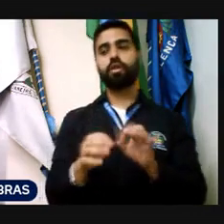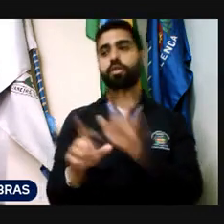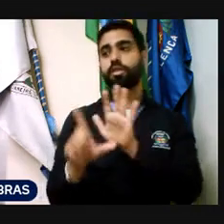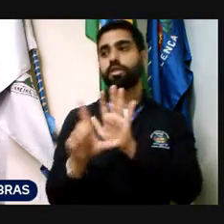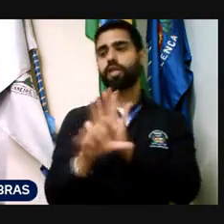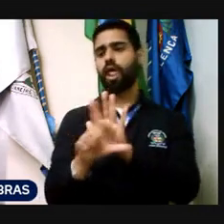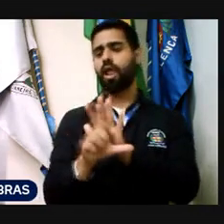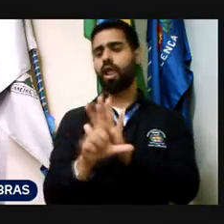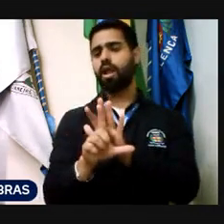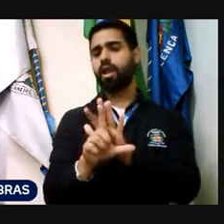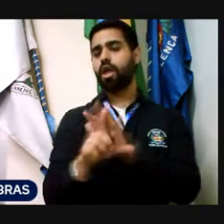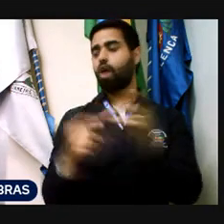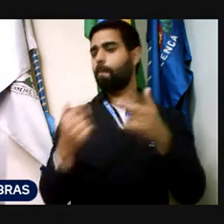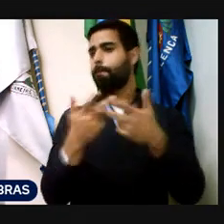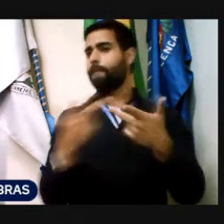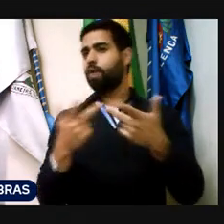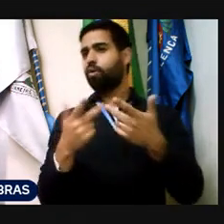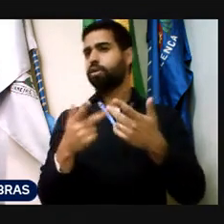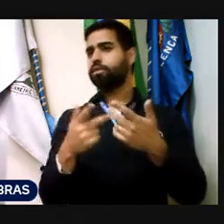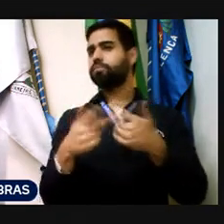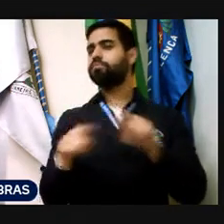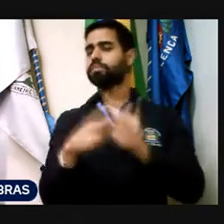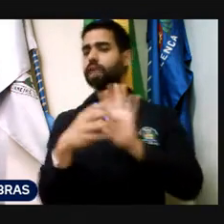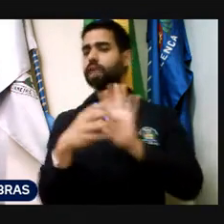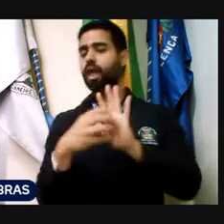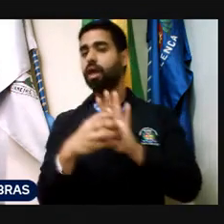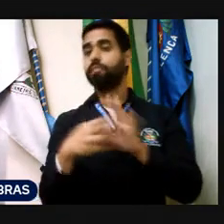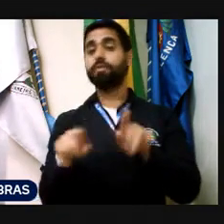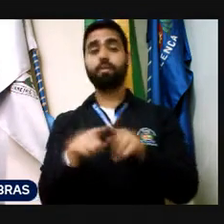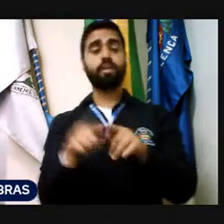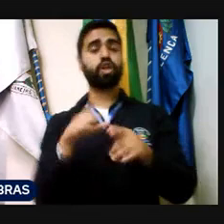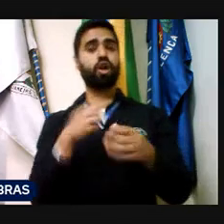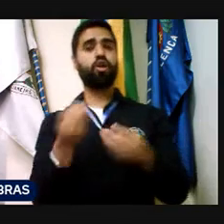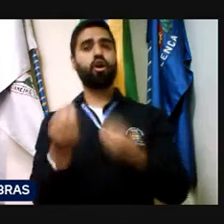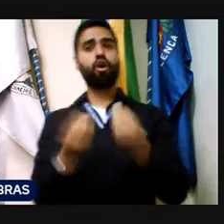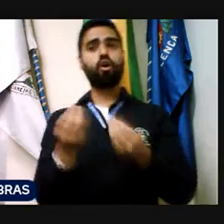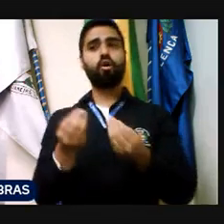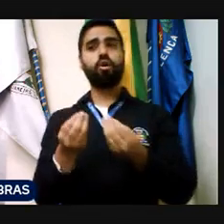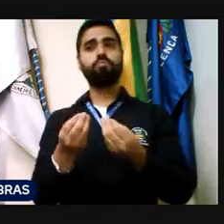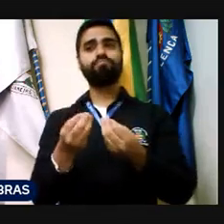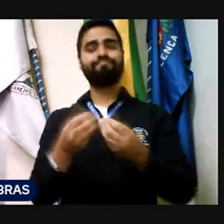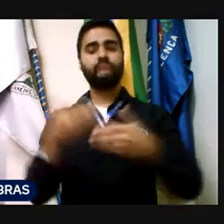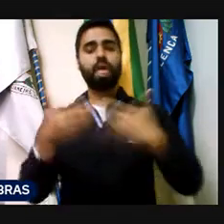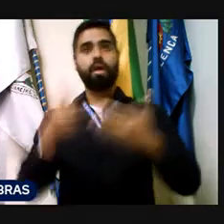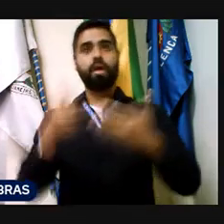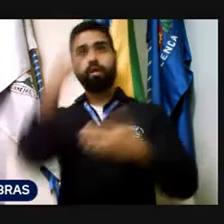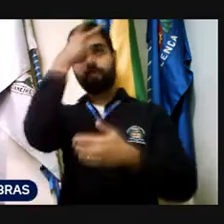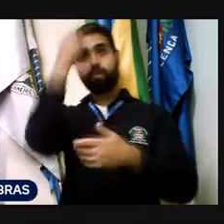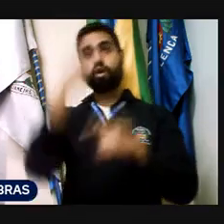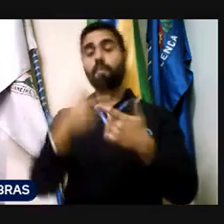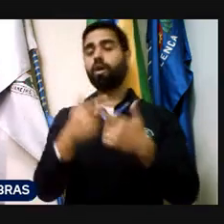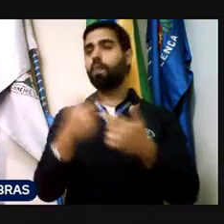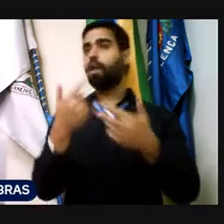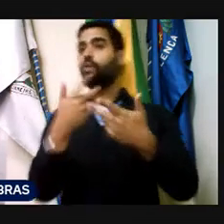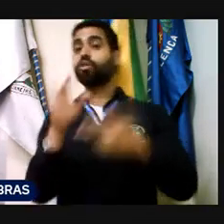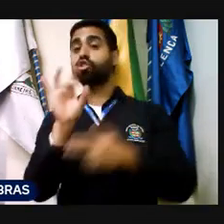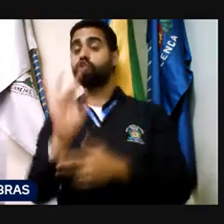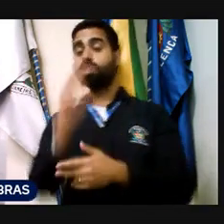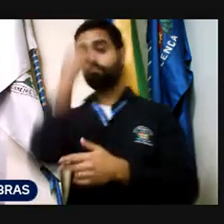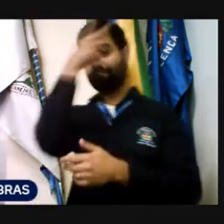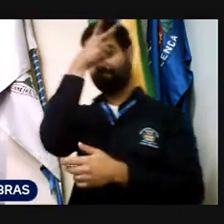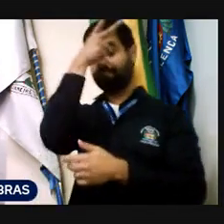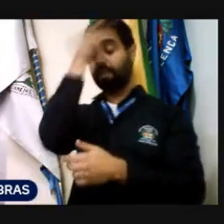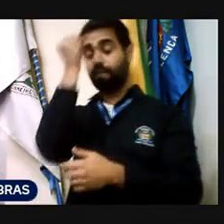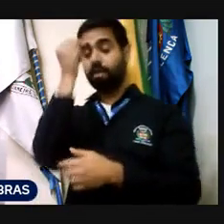questão essencialmente administrativa, dispondo sobre organização e funcionamento da máquina administrativa, cuja iniciativa cabe ao prefeito